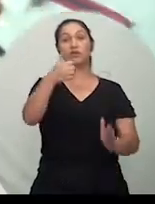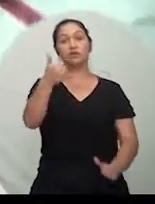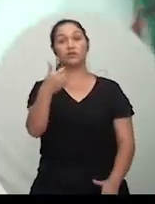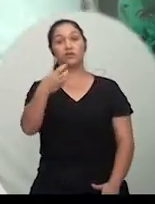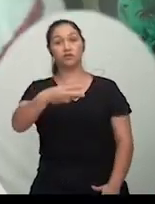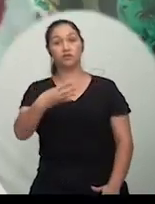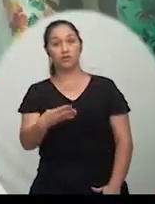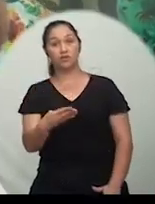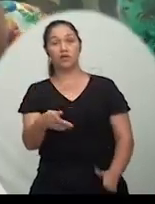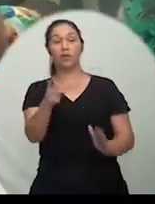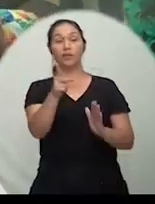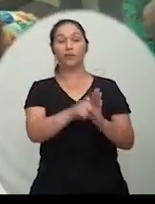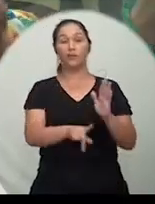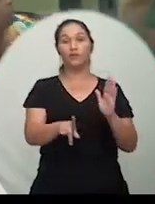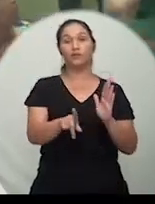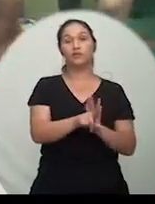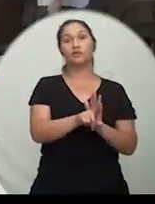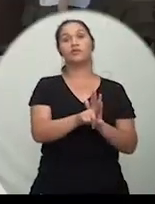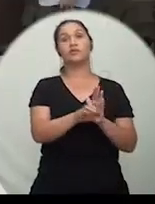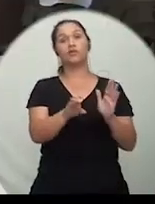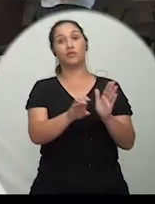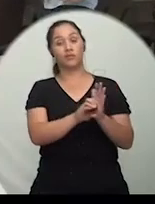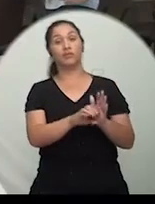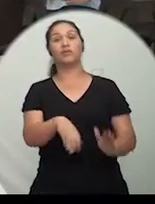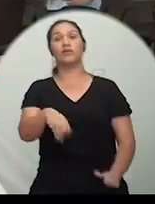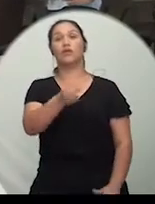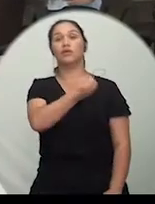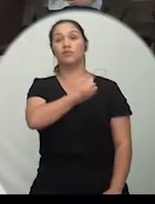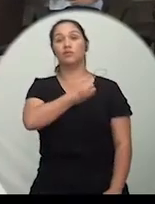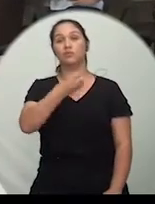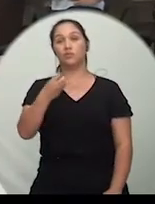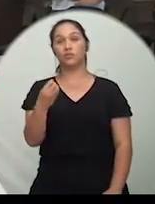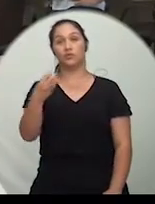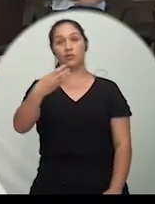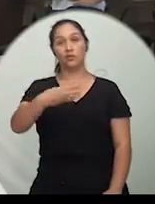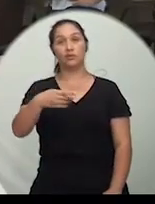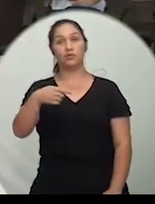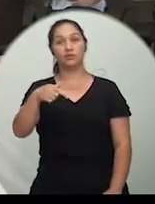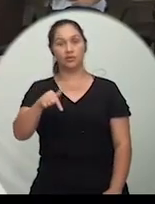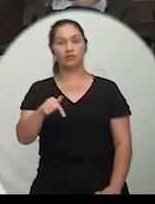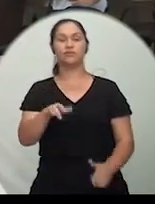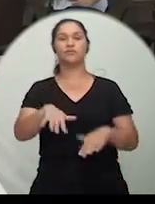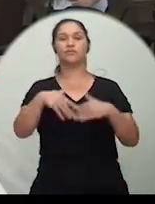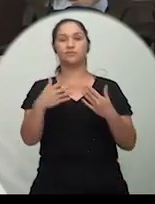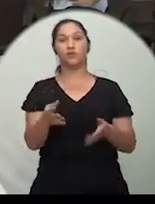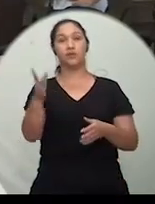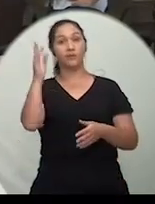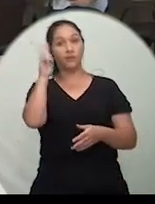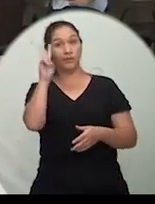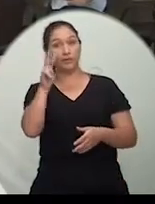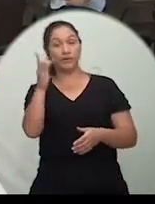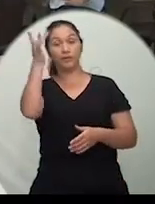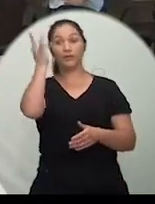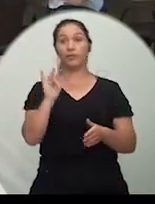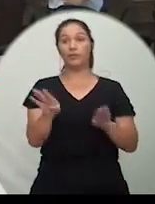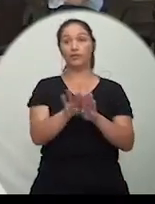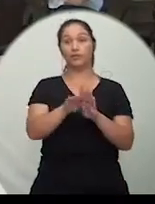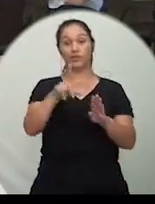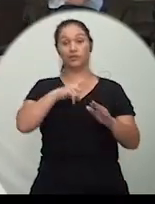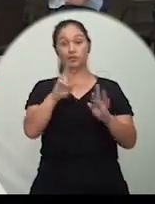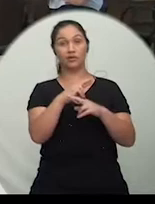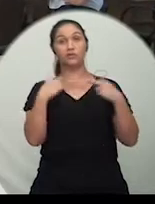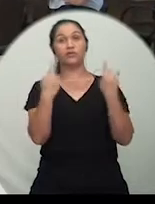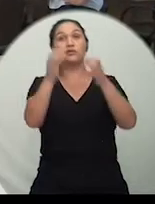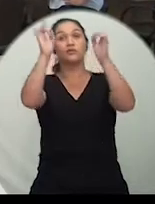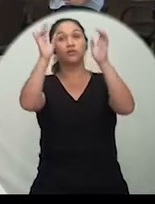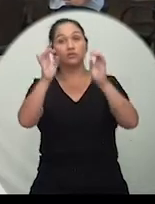PLC 044 e 047. Relembro ainda que amanhã será realizada a sessão solene